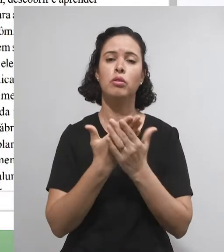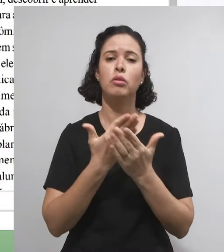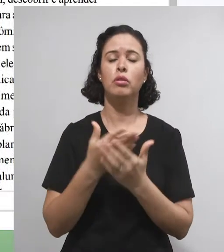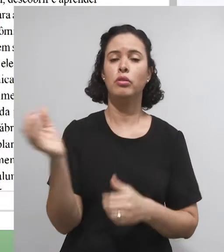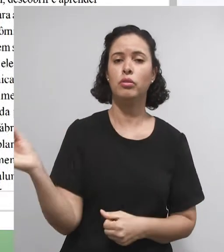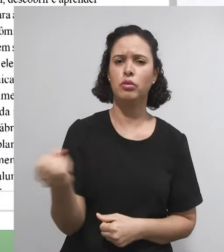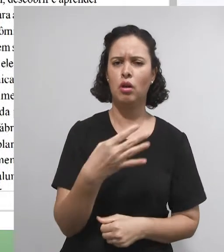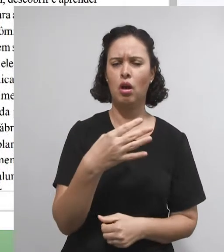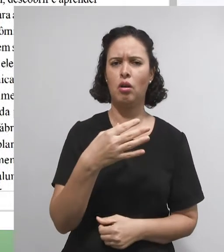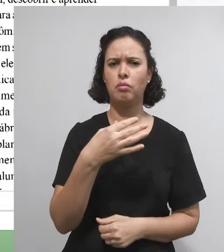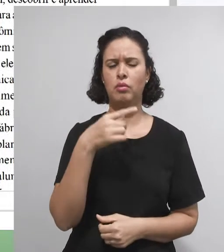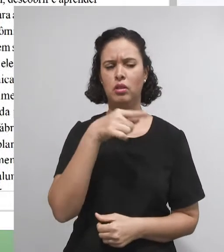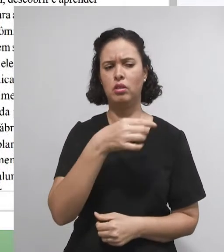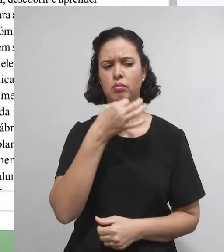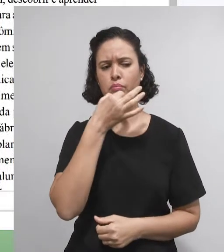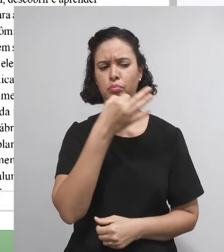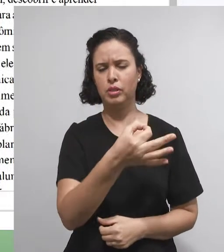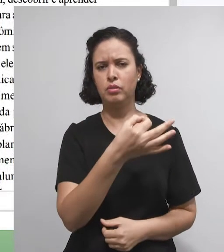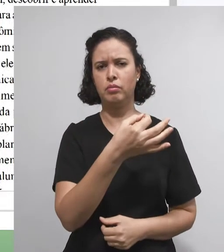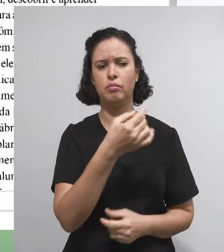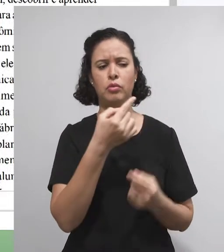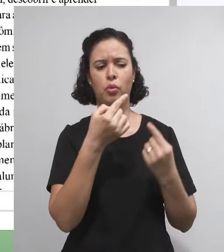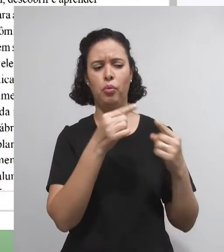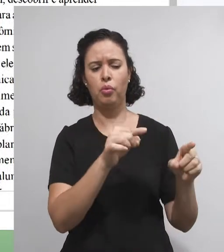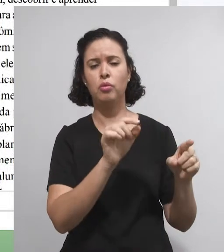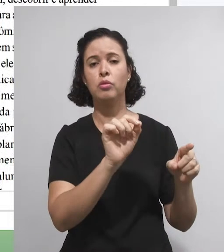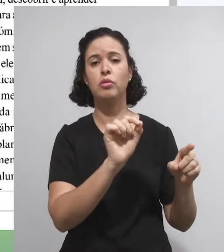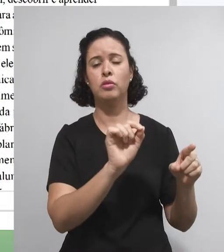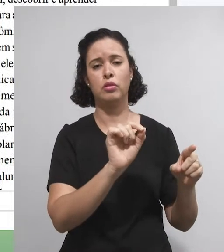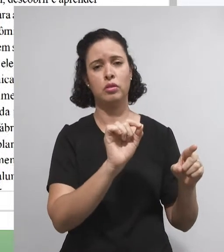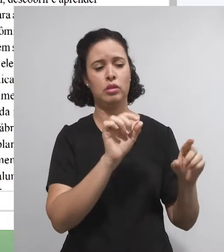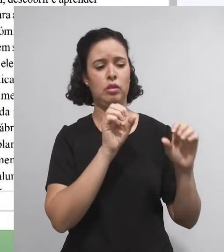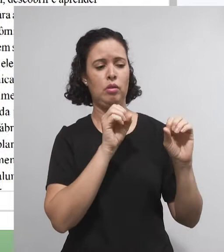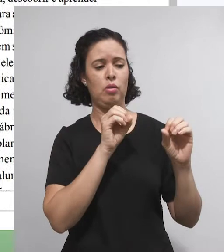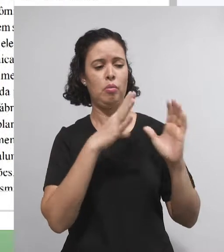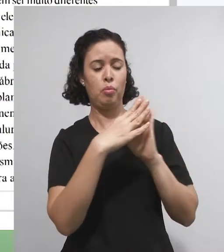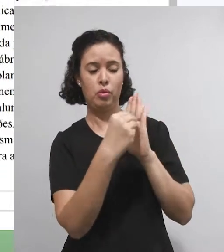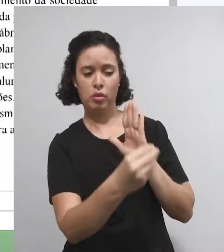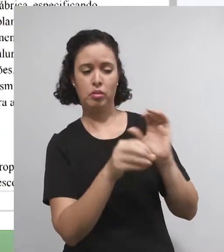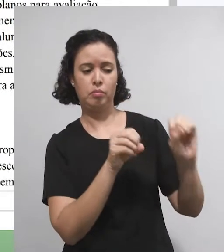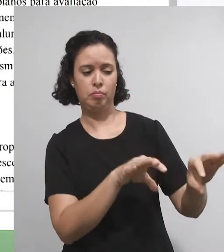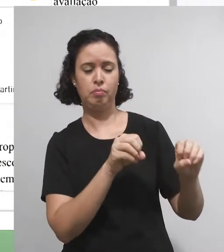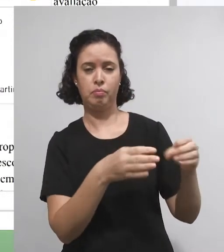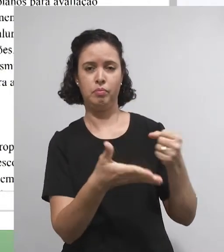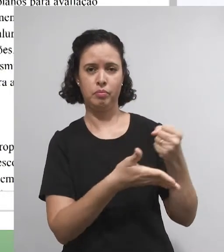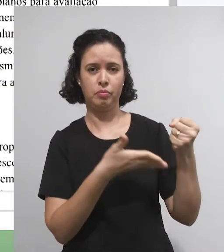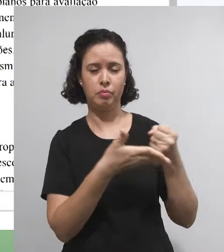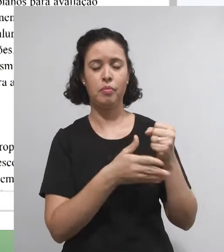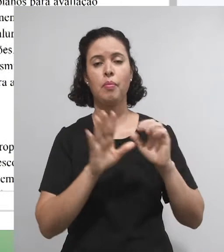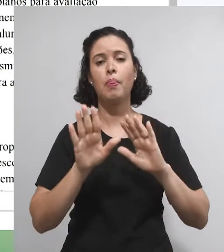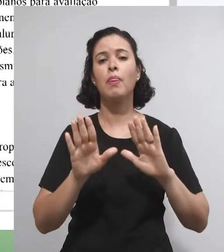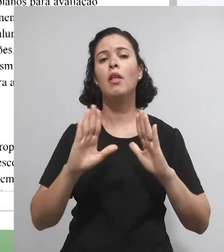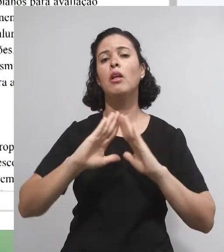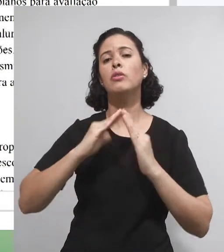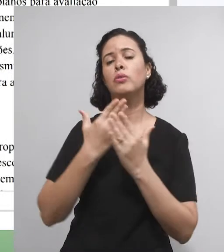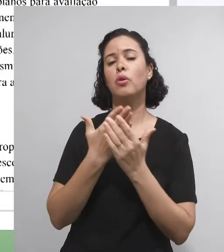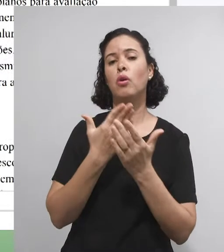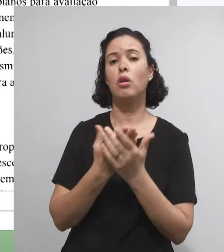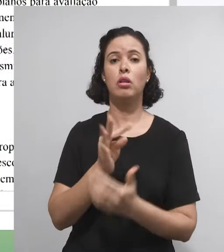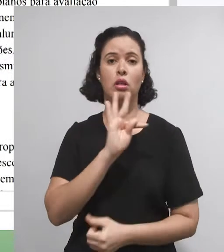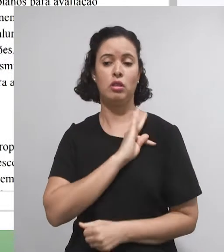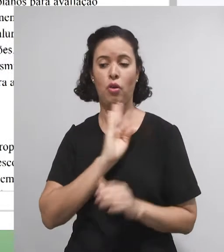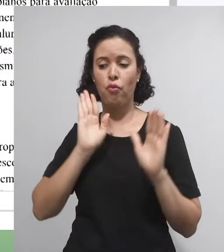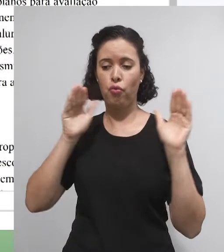critica o modelo clássico e utiliza um método de ensino reflexivo e experimental. E na escola tecnicista, ela